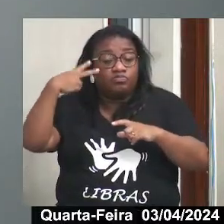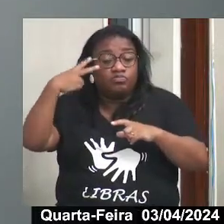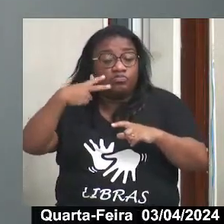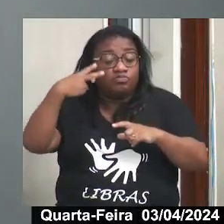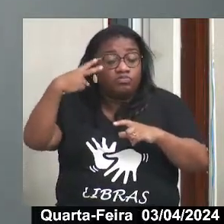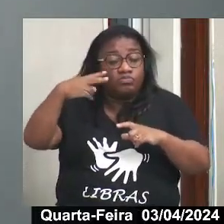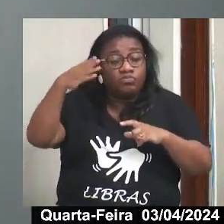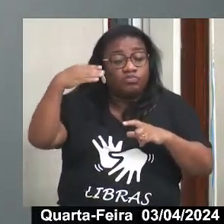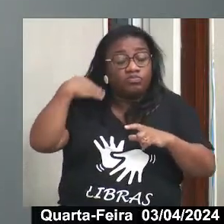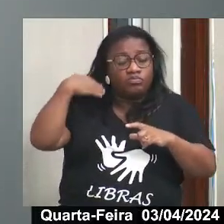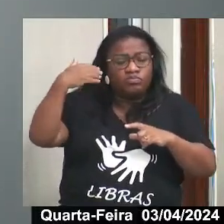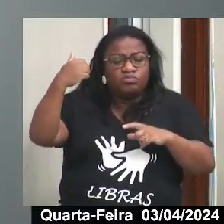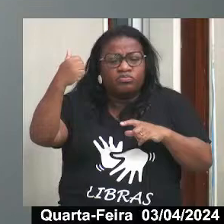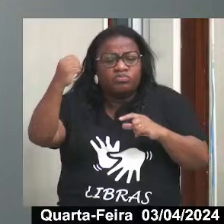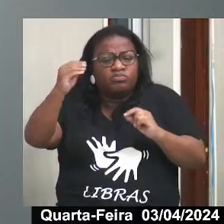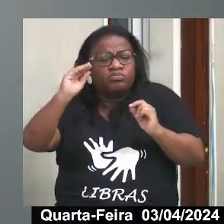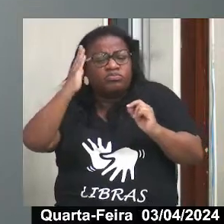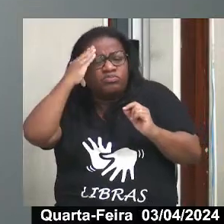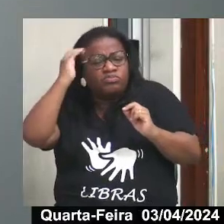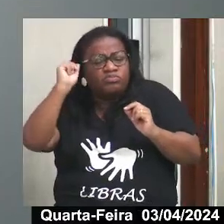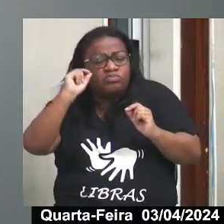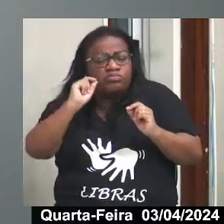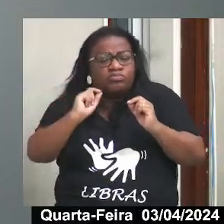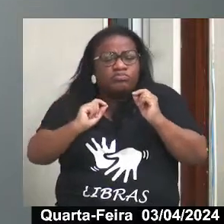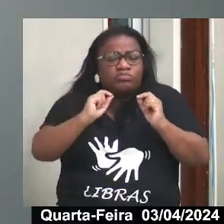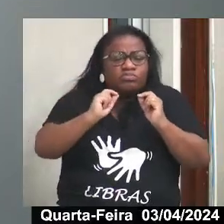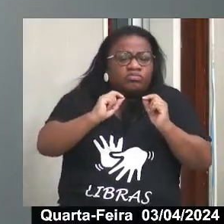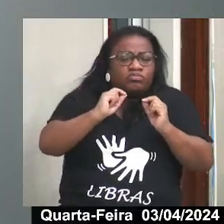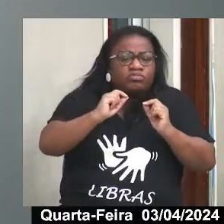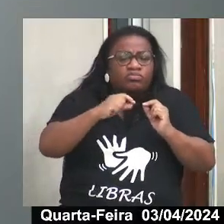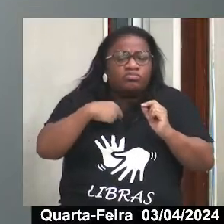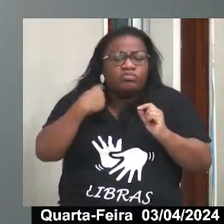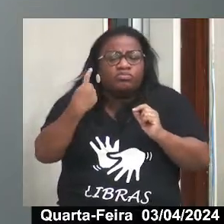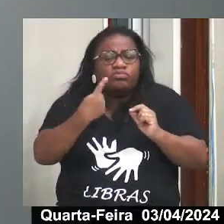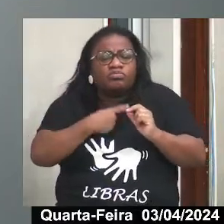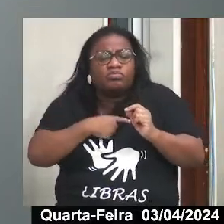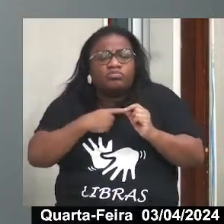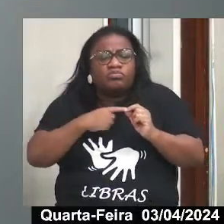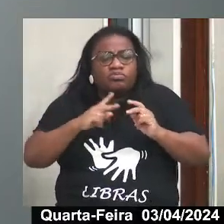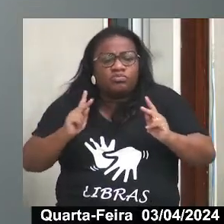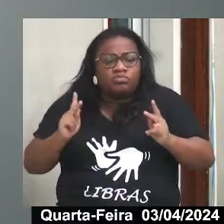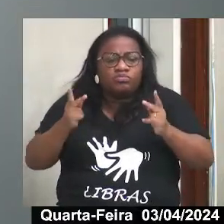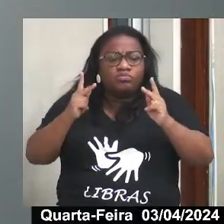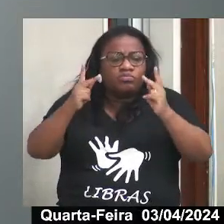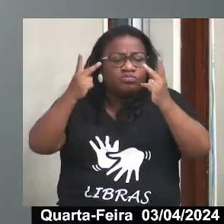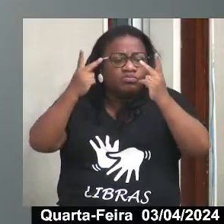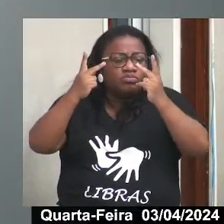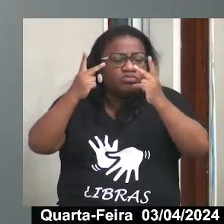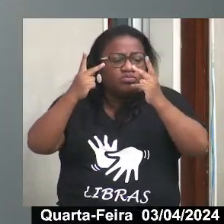que estão me procurando para entender como nós ganhamos isso na justiça.